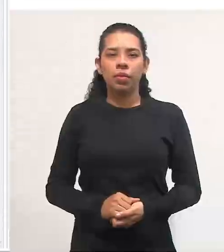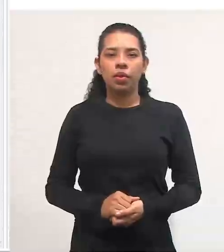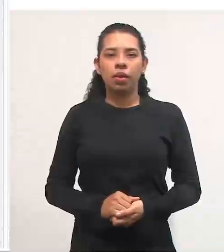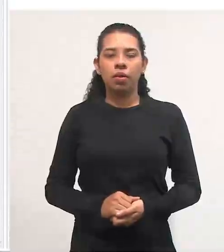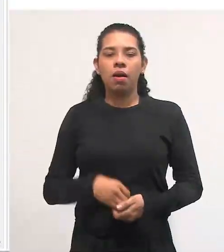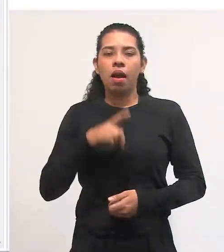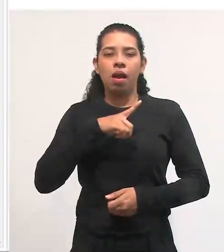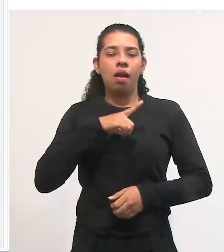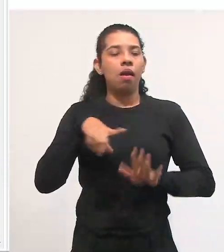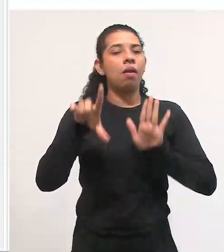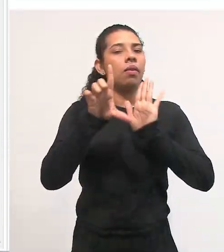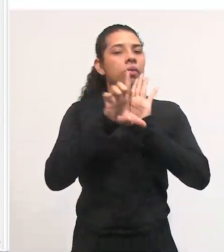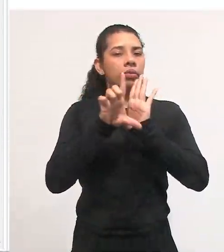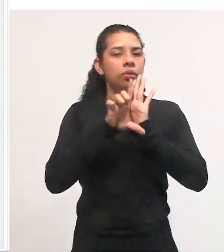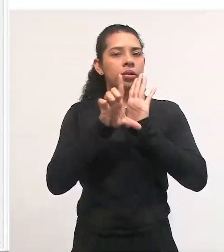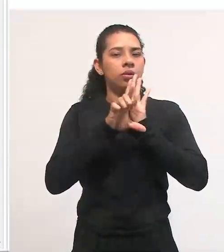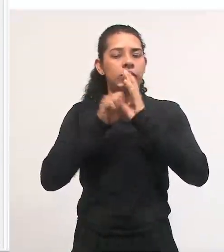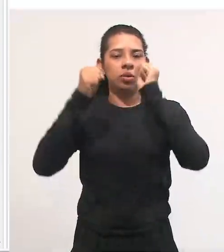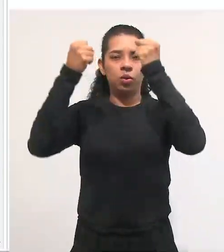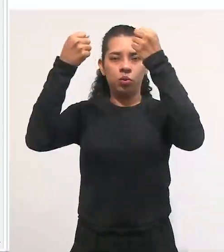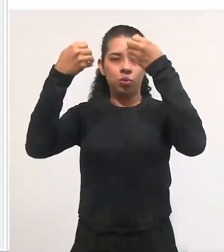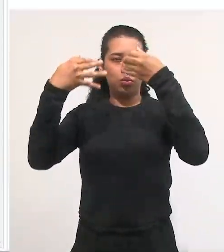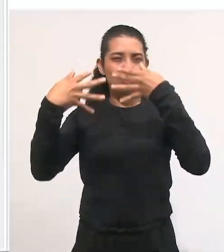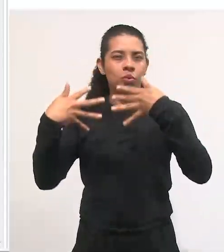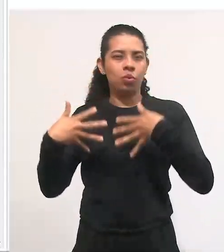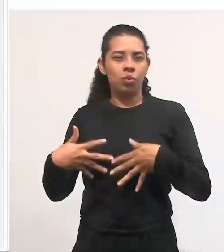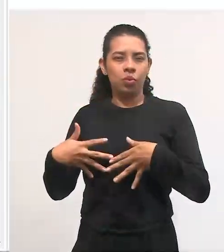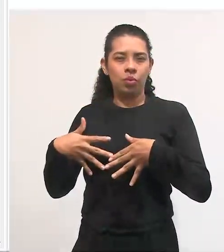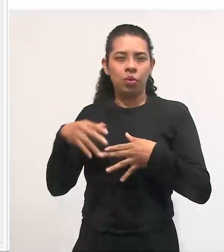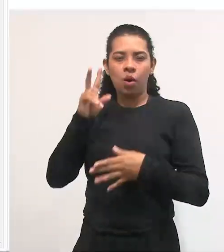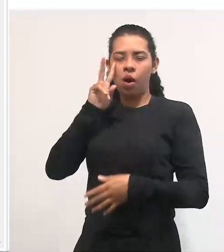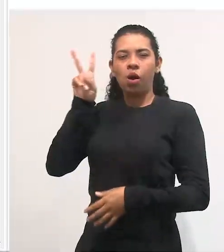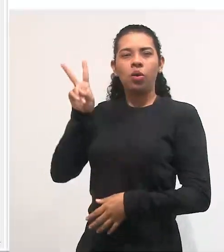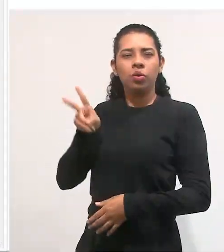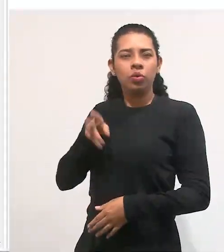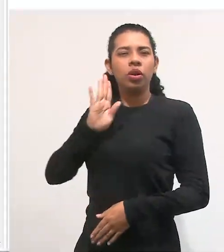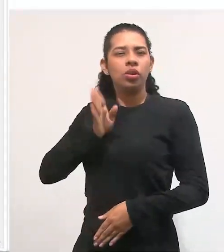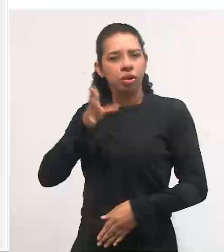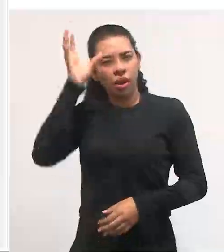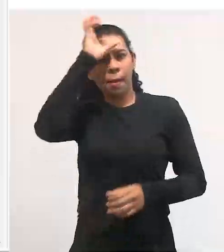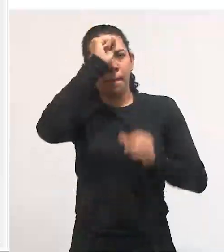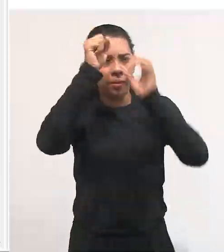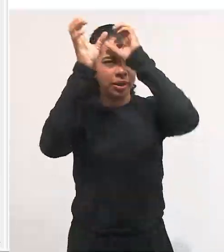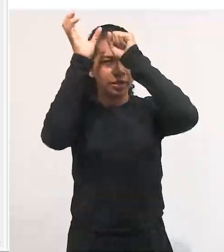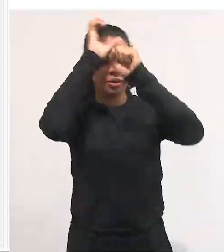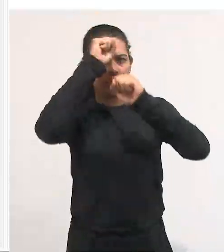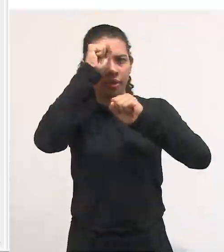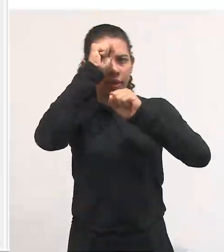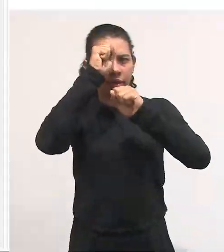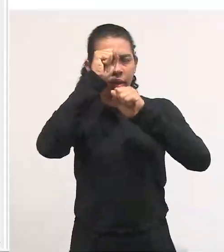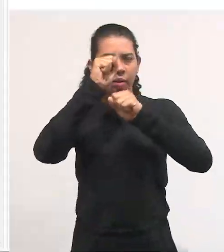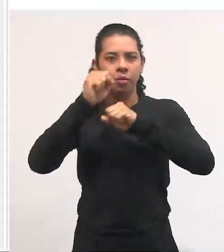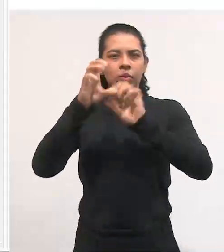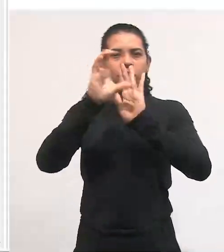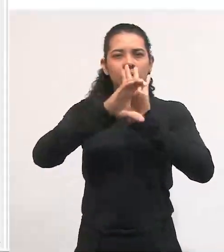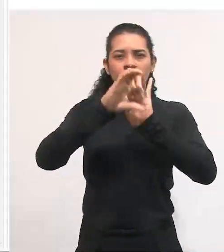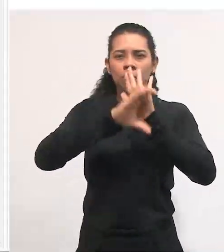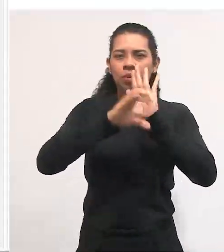aqui a legislação na íntegra, né? A gente já viu, olha lá, os currículos da educação infantil e do ensino